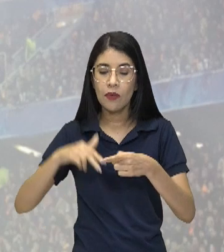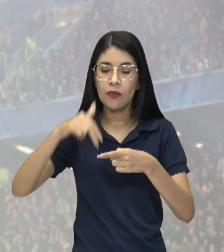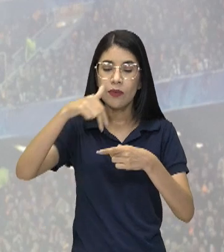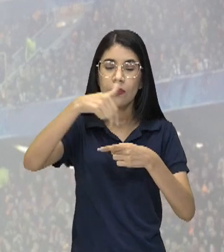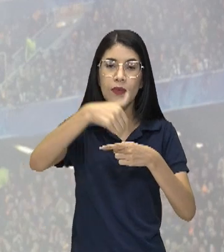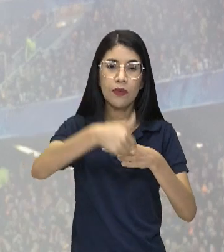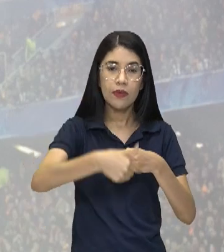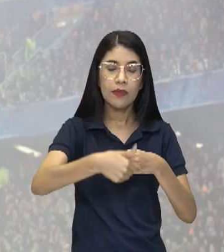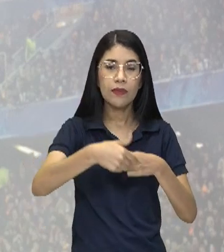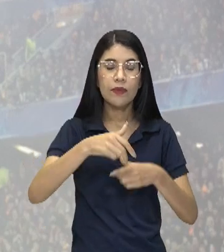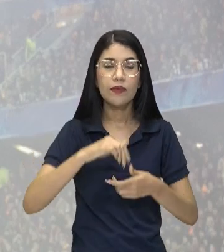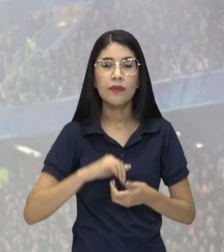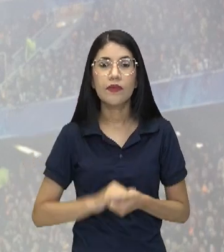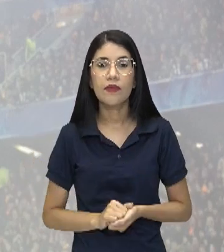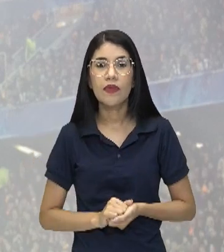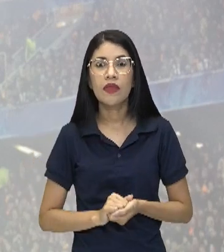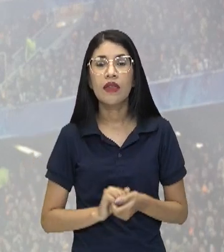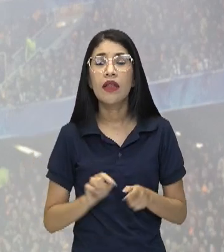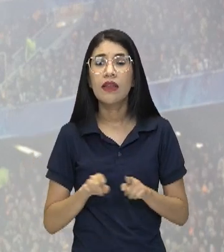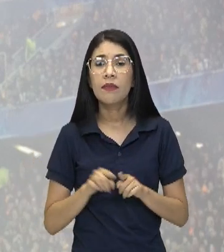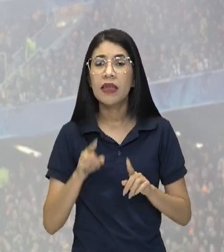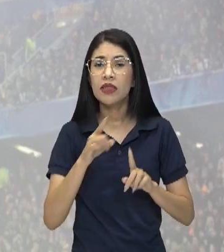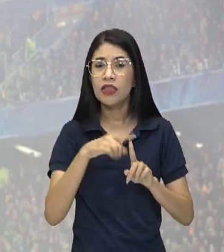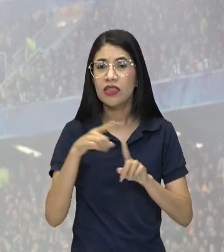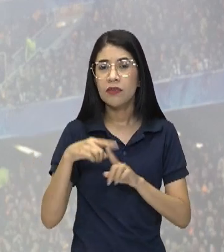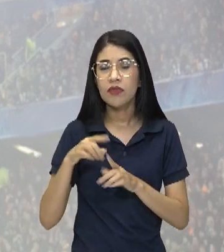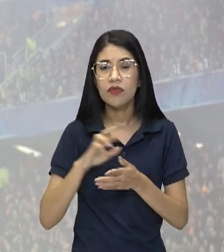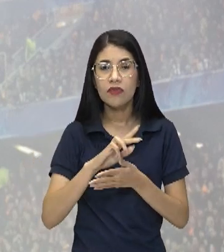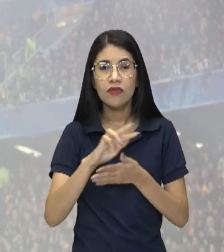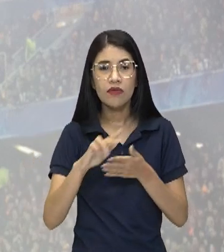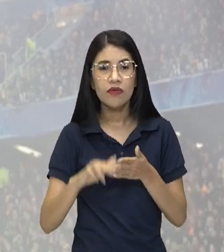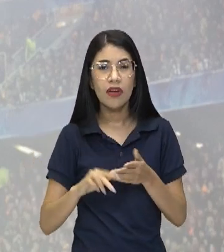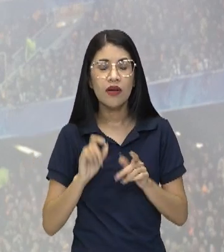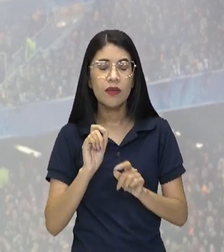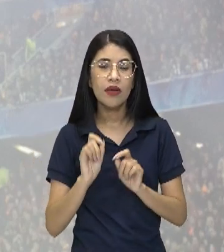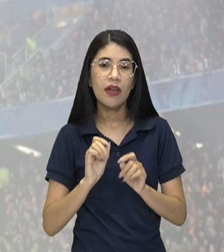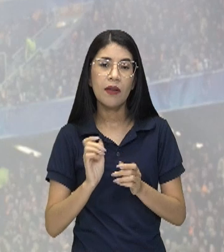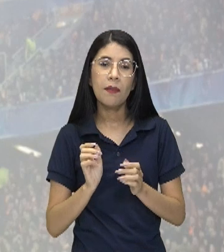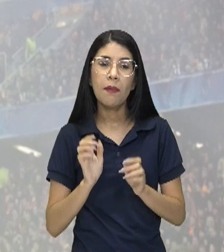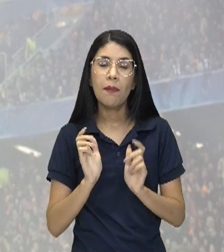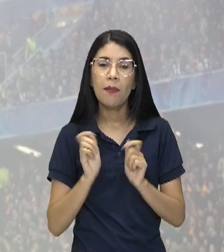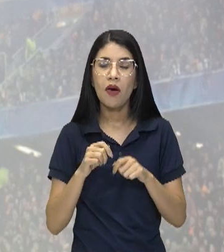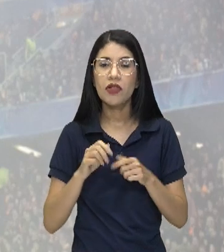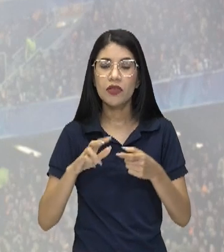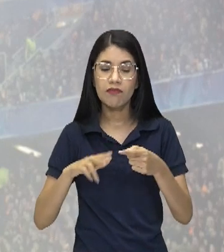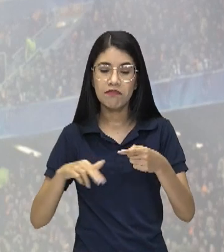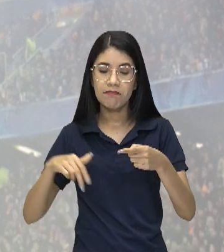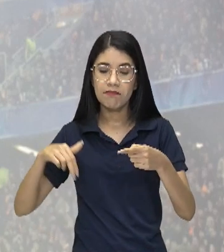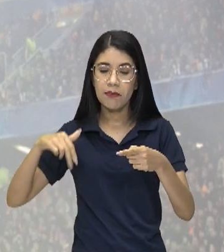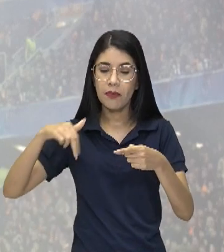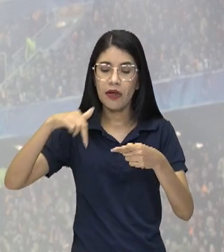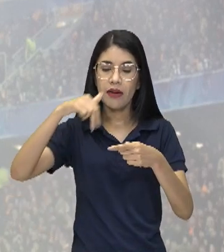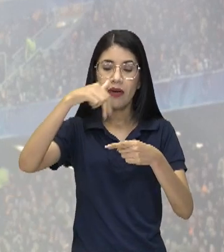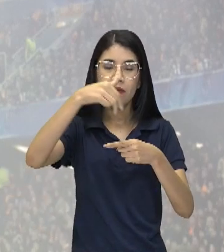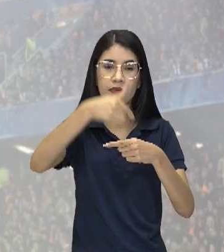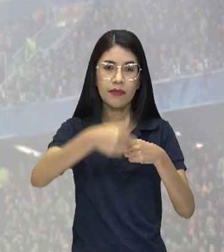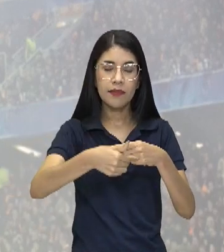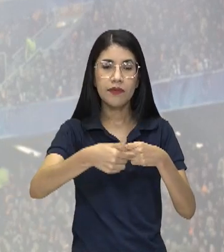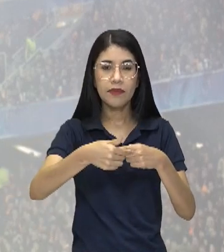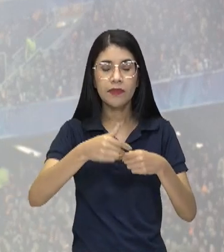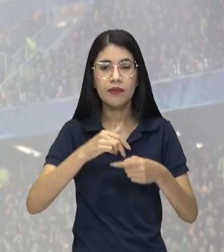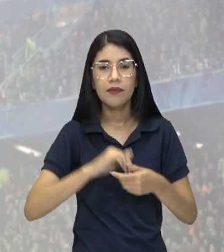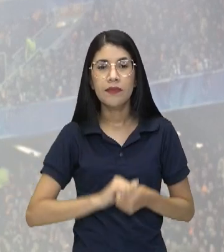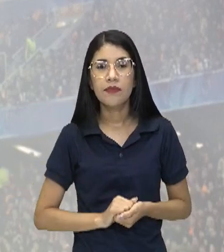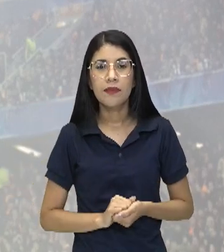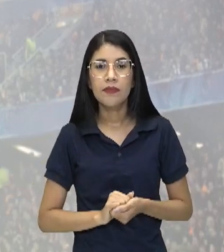nesse salto a gente vai ter alguns estilos para transpor essa vara que fica